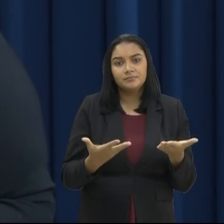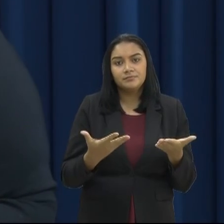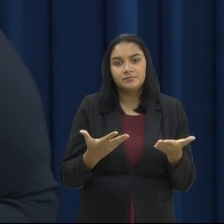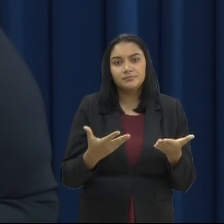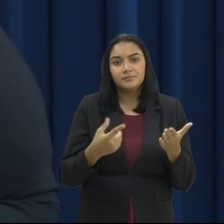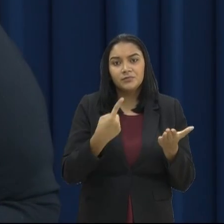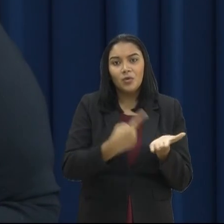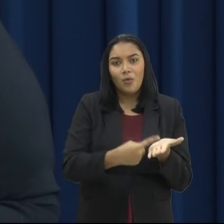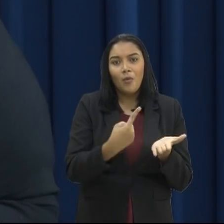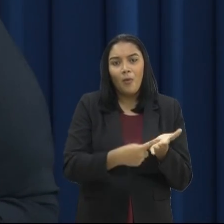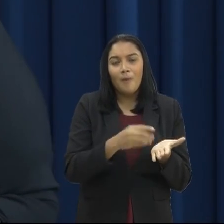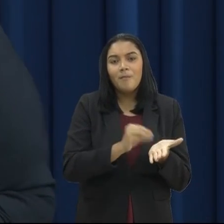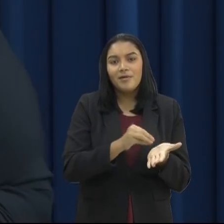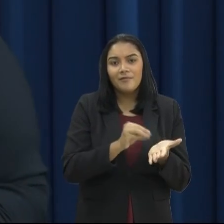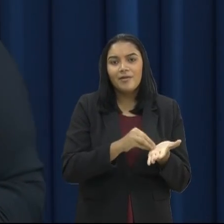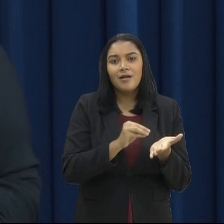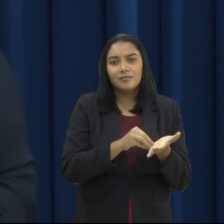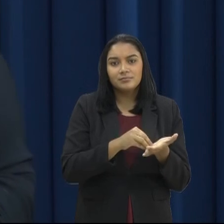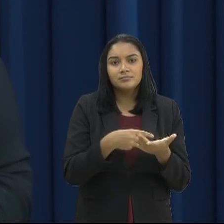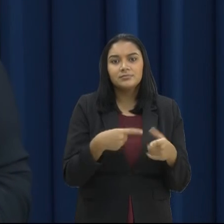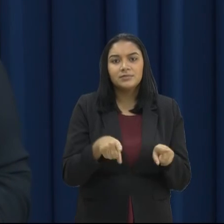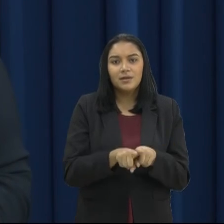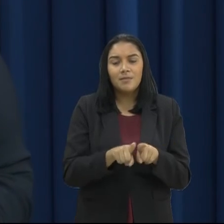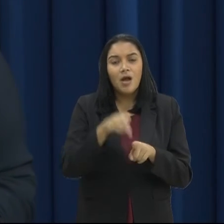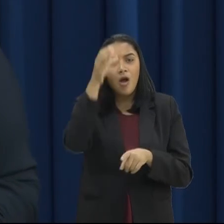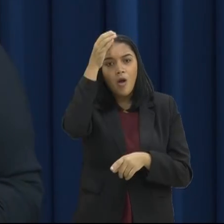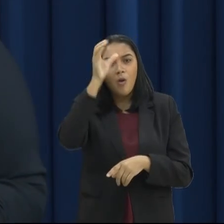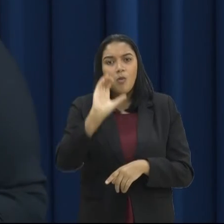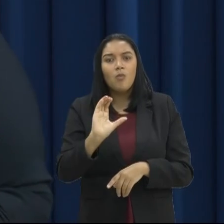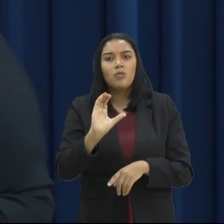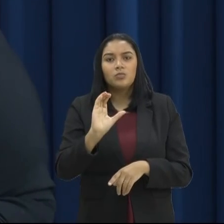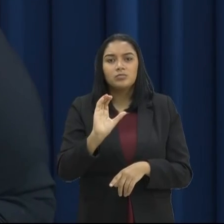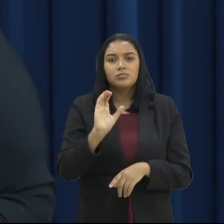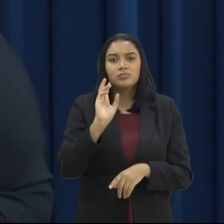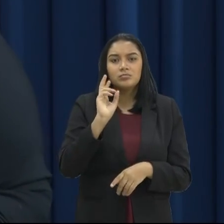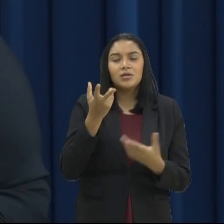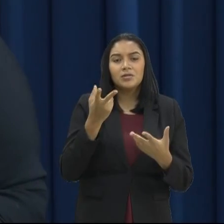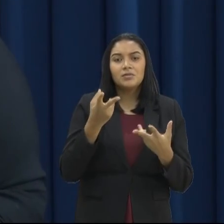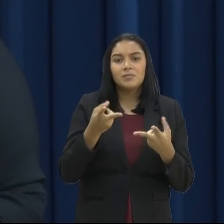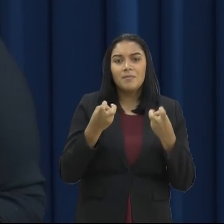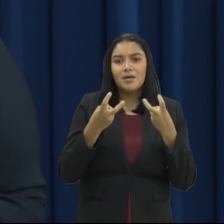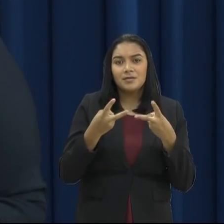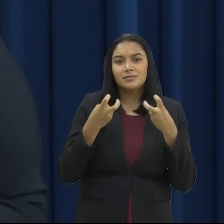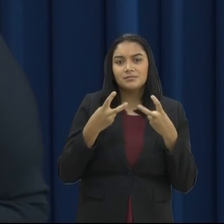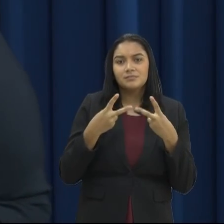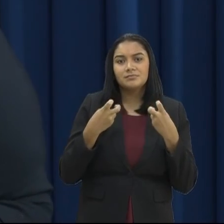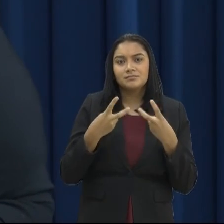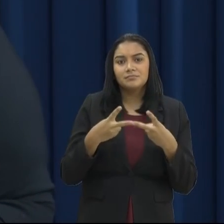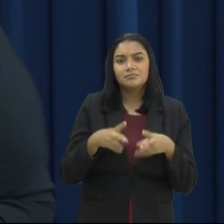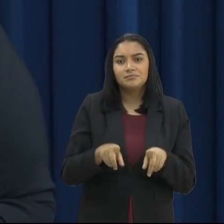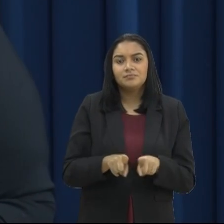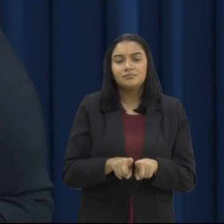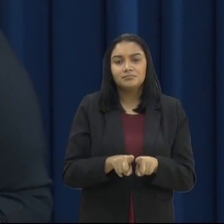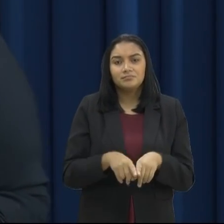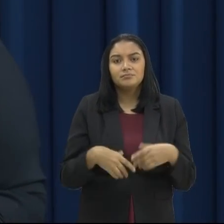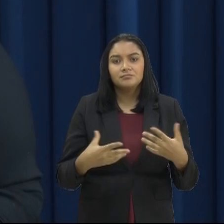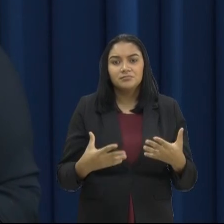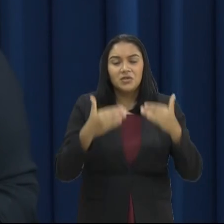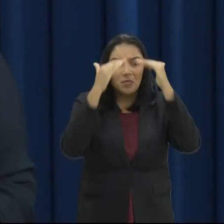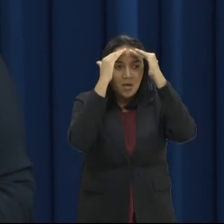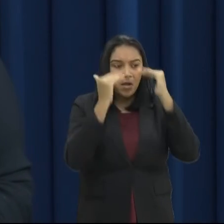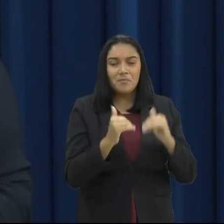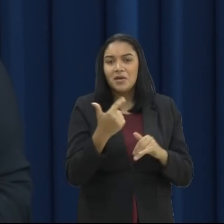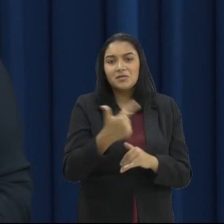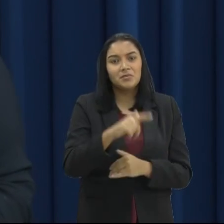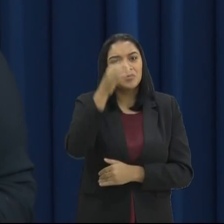de compromisso se dá com toda a questão cultural. A gente vê, e eu volto a citar aqui a questão das juninas, né, o desrespeito